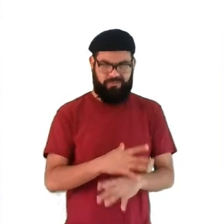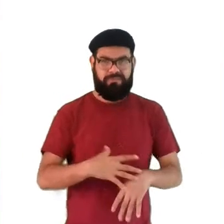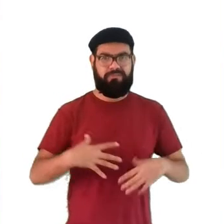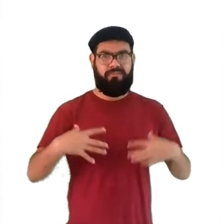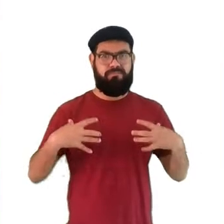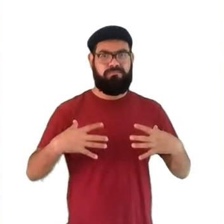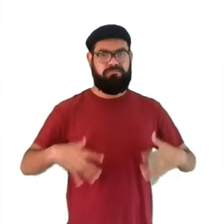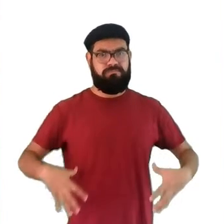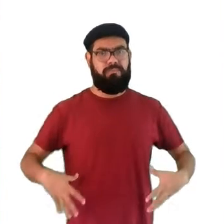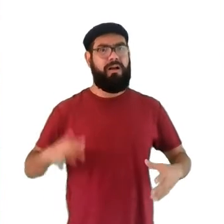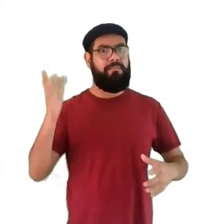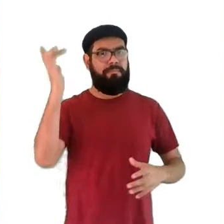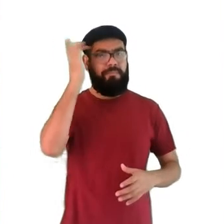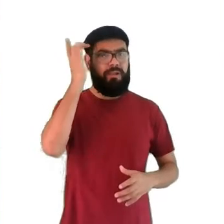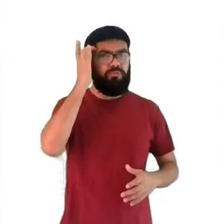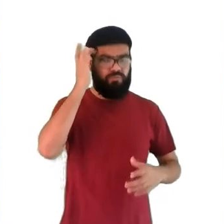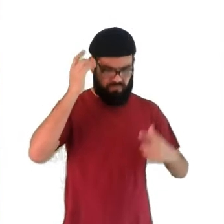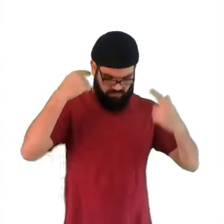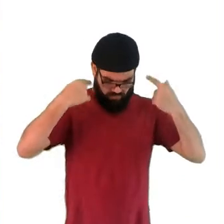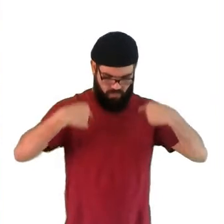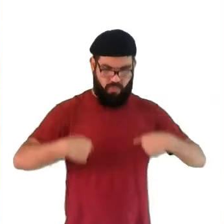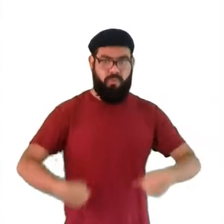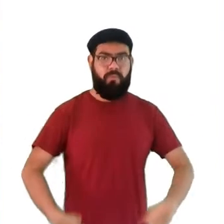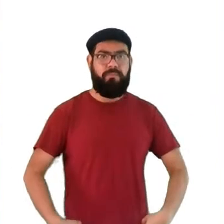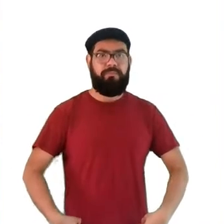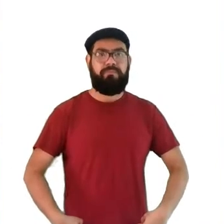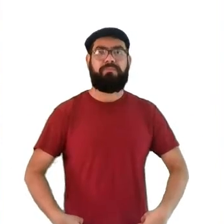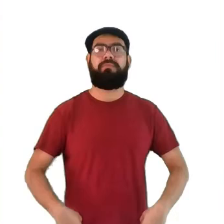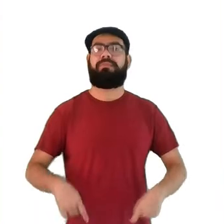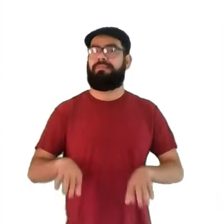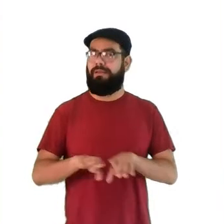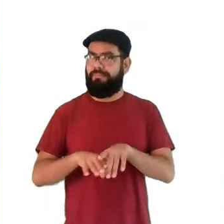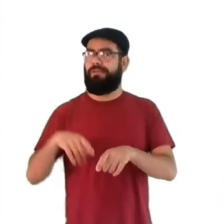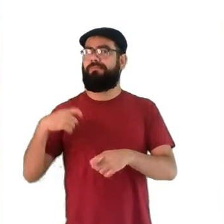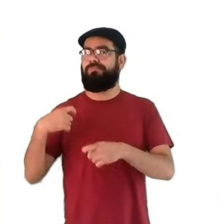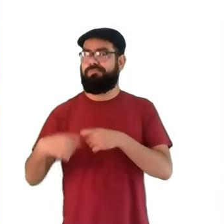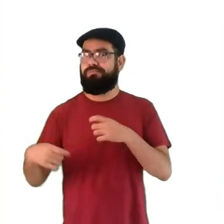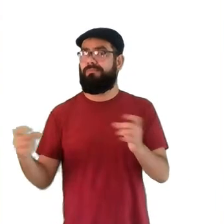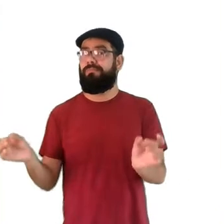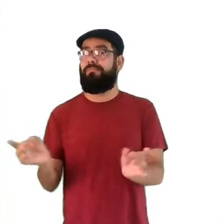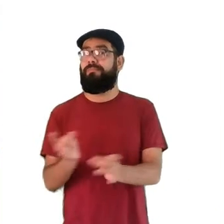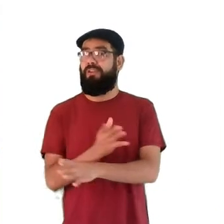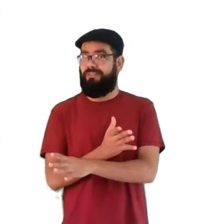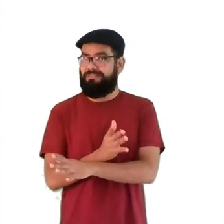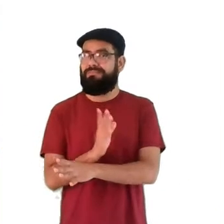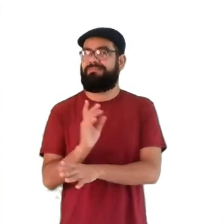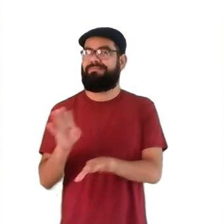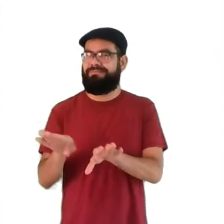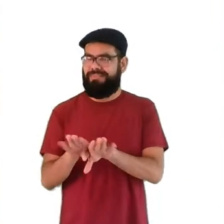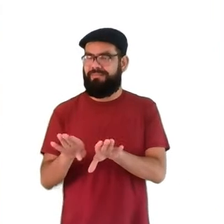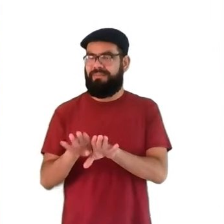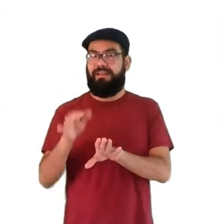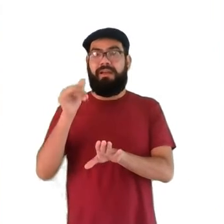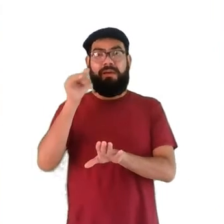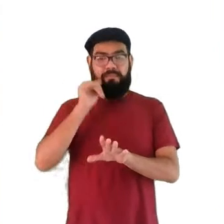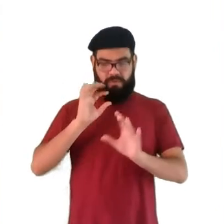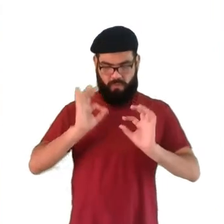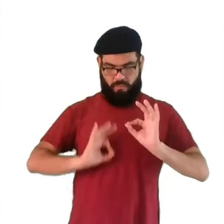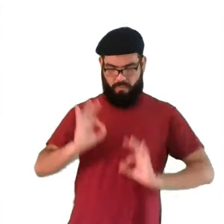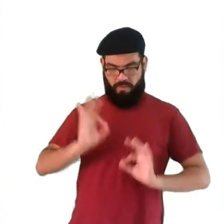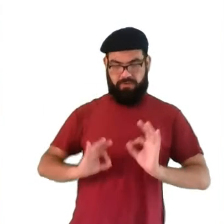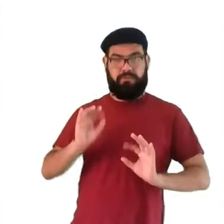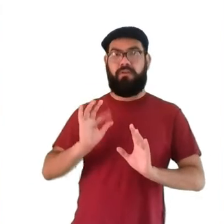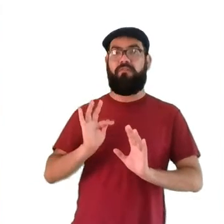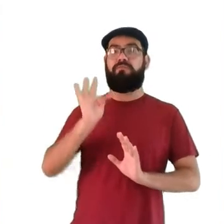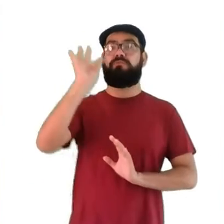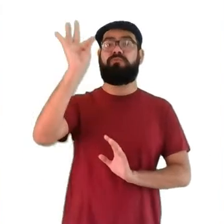maduro fisicamente e sexualmente, ou seja, já está preparado aí para as meninas serem mães, para gerarem